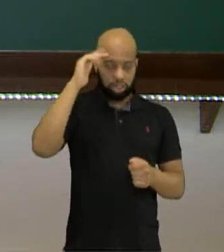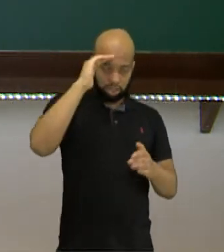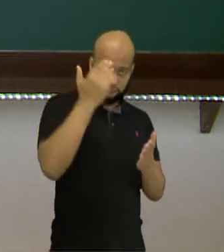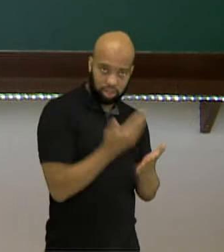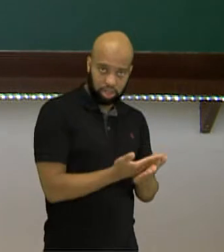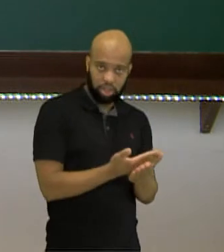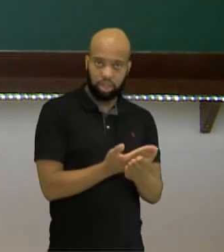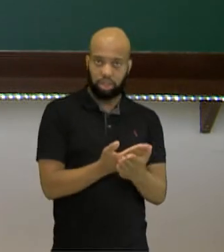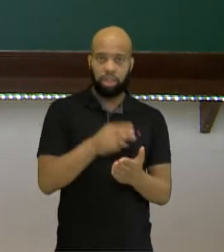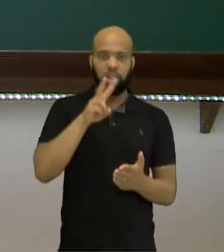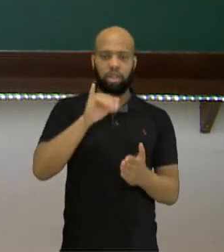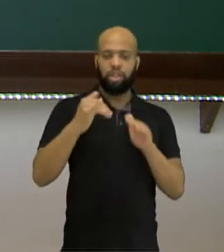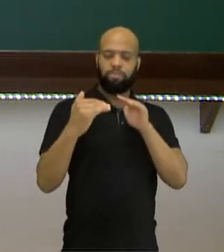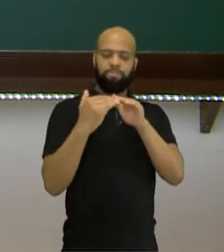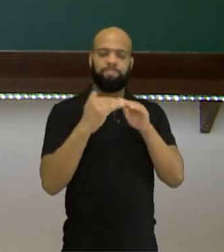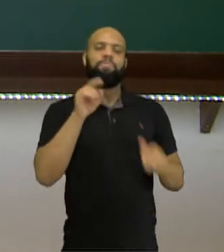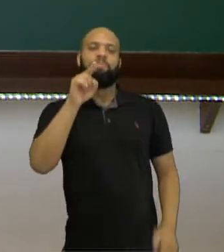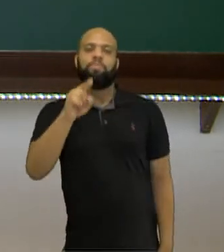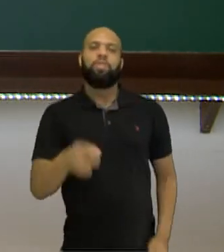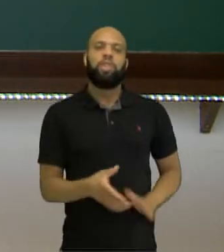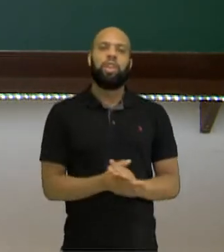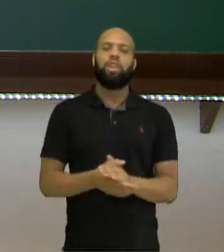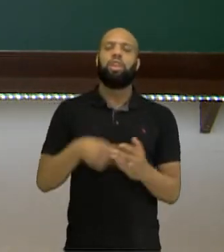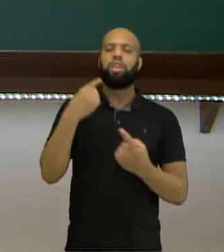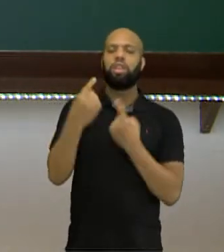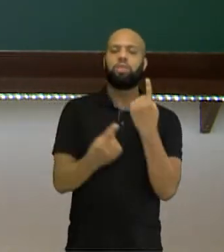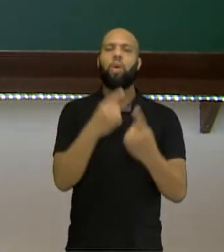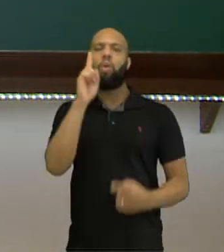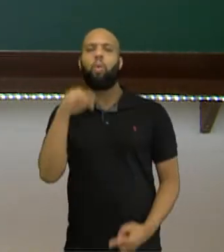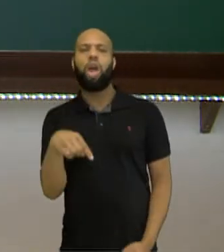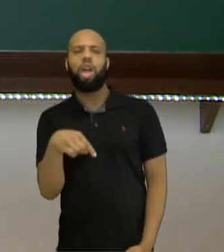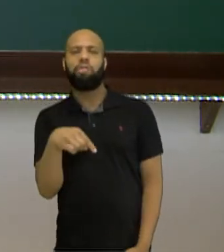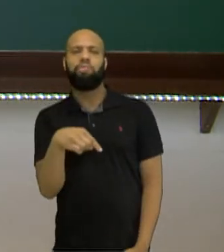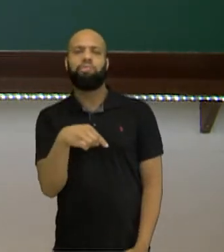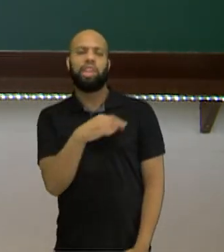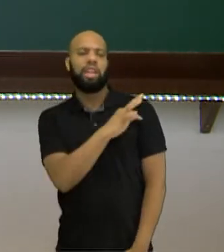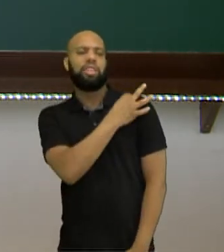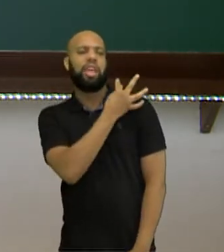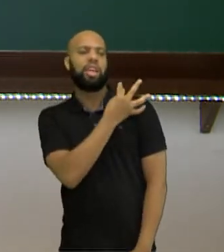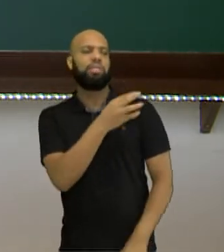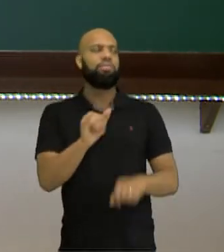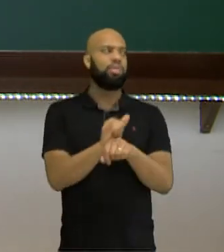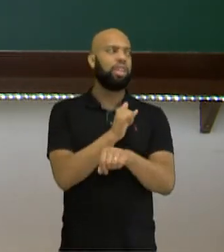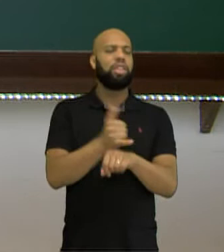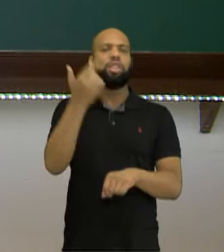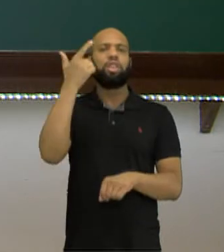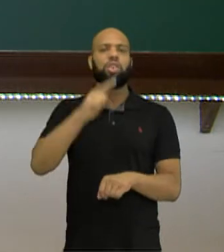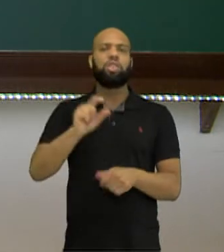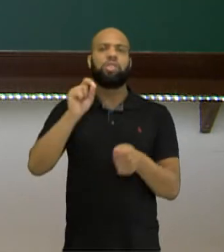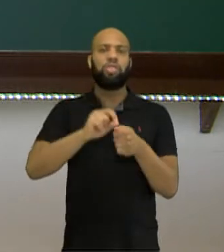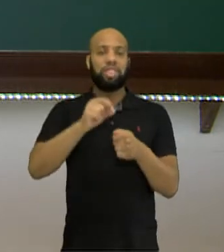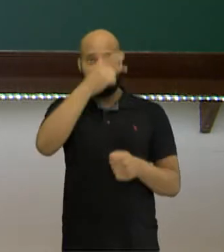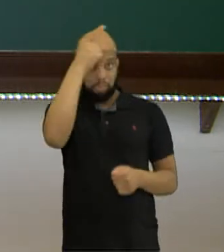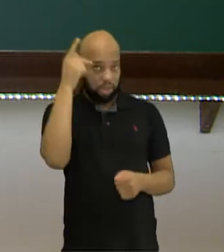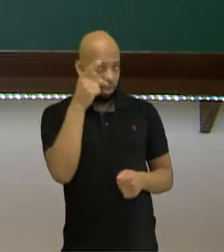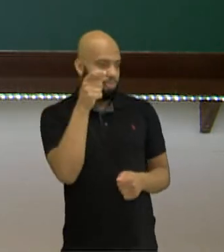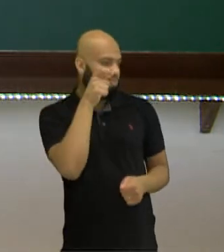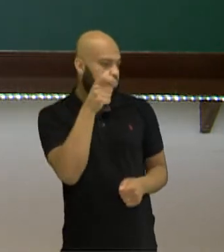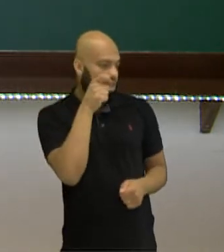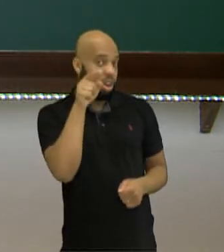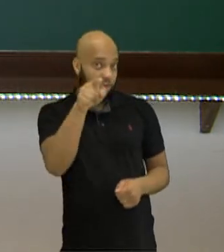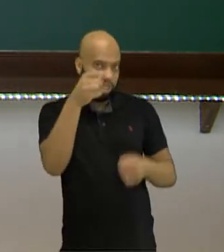público a concordar com você Quais são as técnicas como que a gente faz então para conseguir convencer ter essa arte de